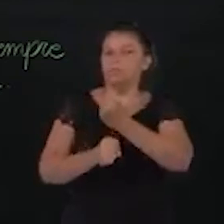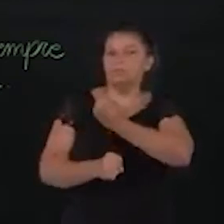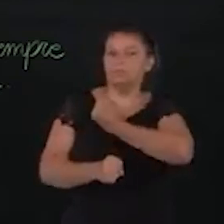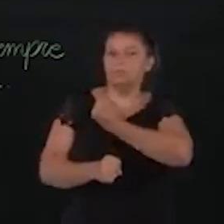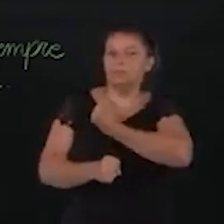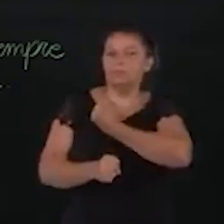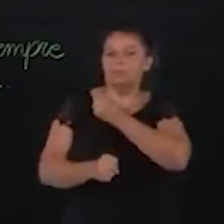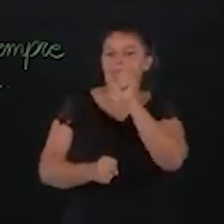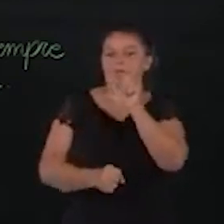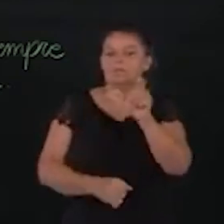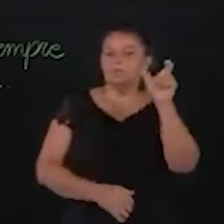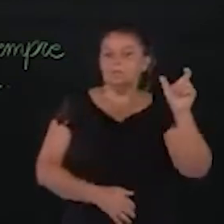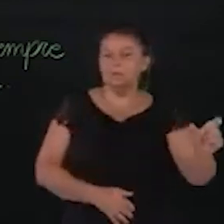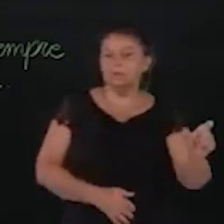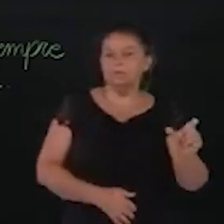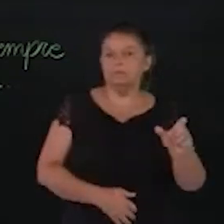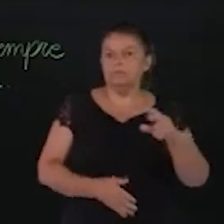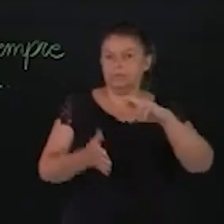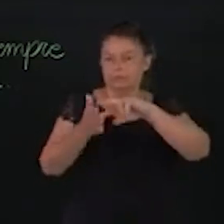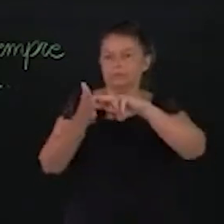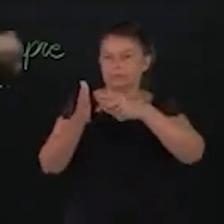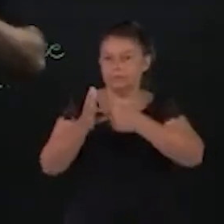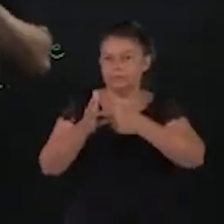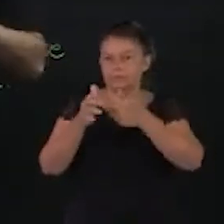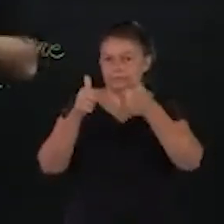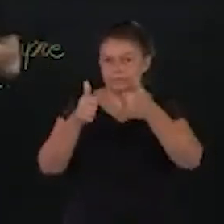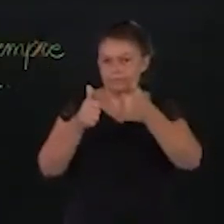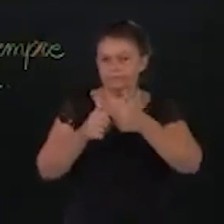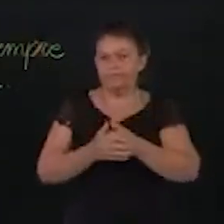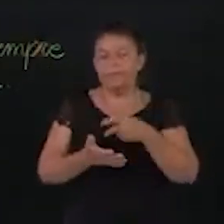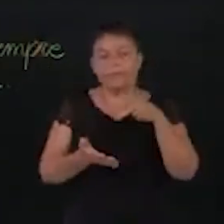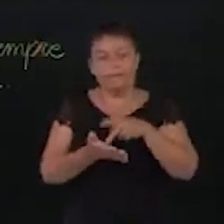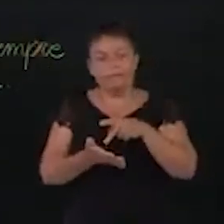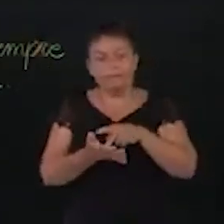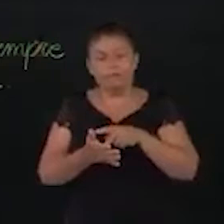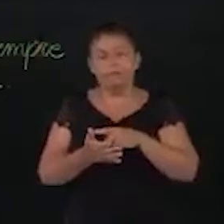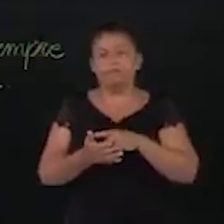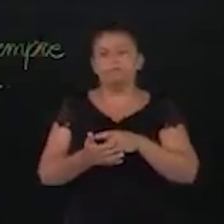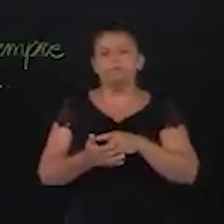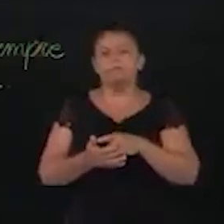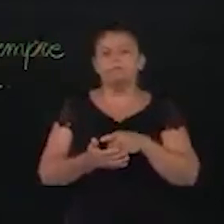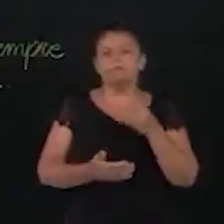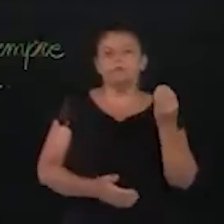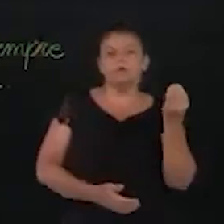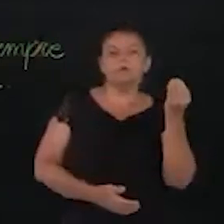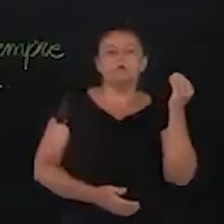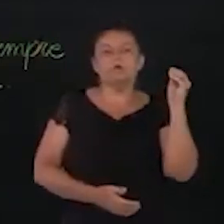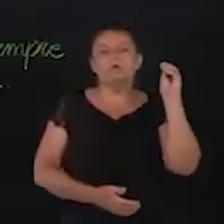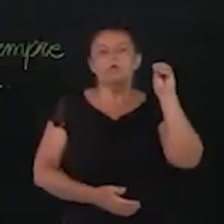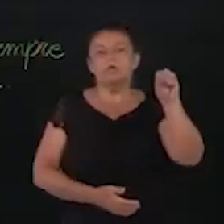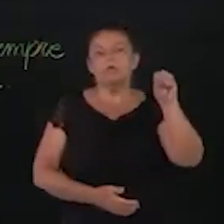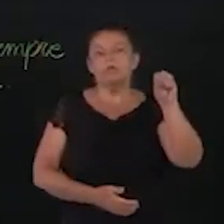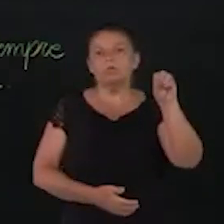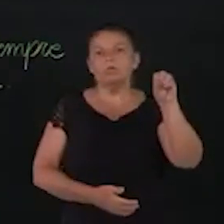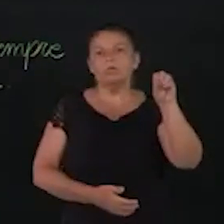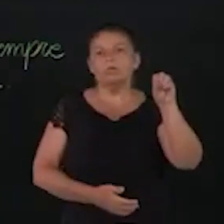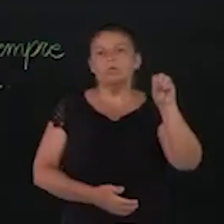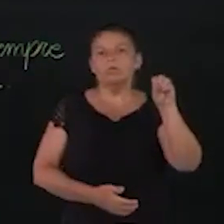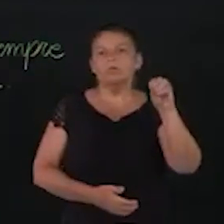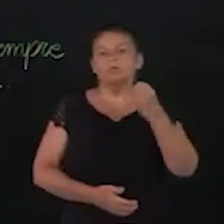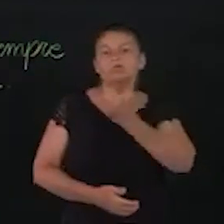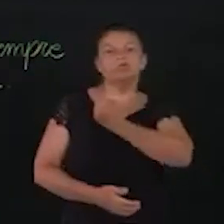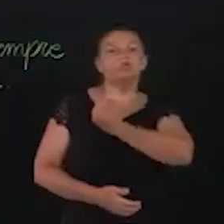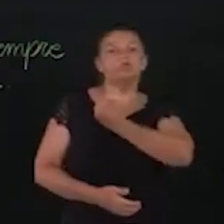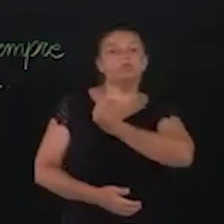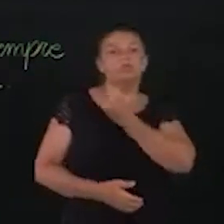módulos das parcelas. Vamos traduzir o que é isso? Na verdade é o seguinte, eu coloquei aqui para ti inicialmente